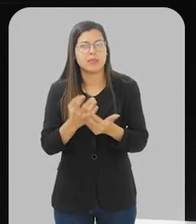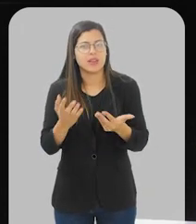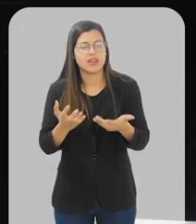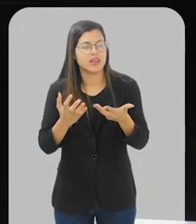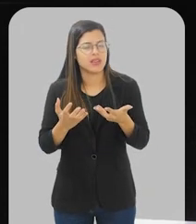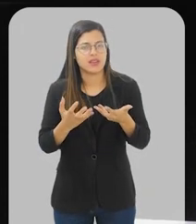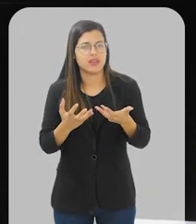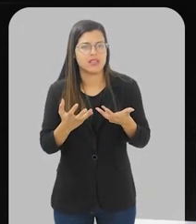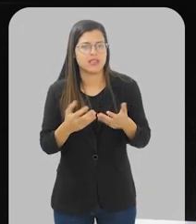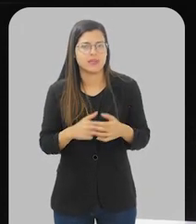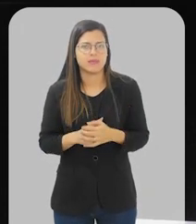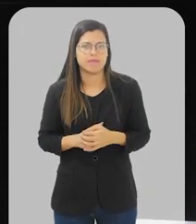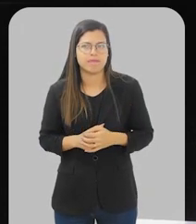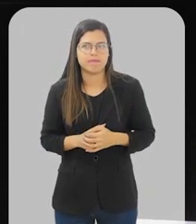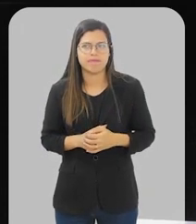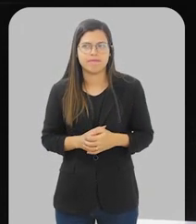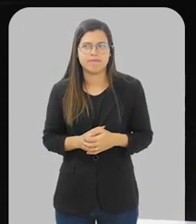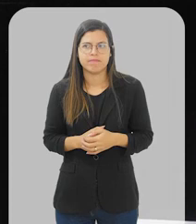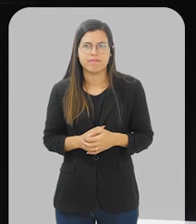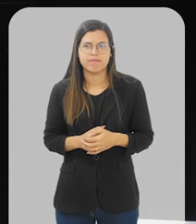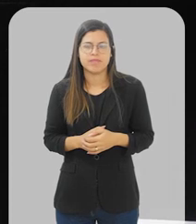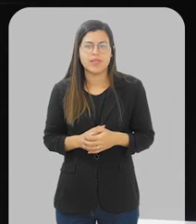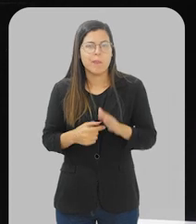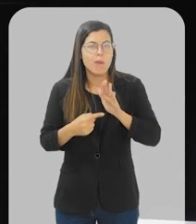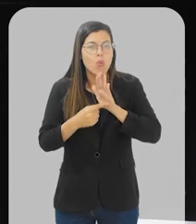sempre querendo